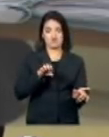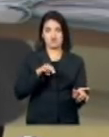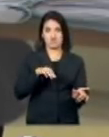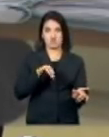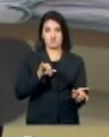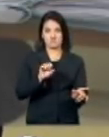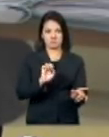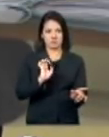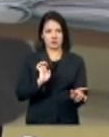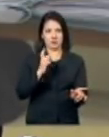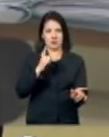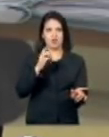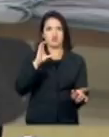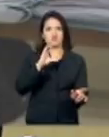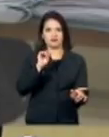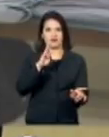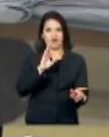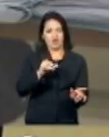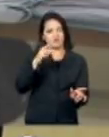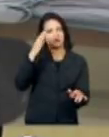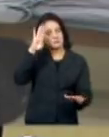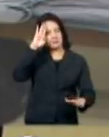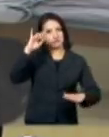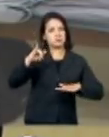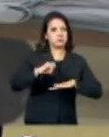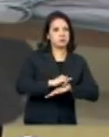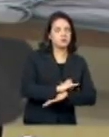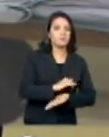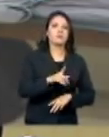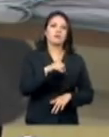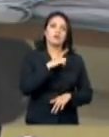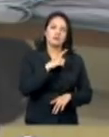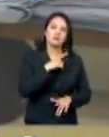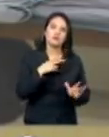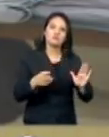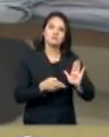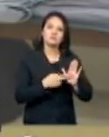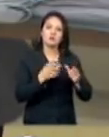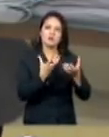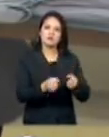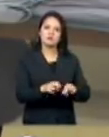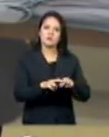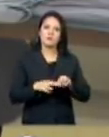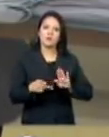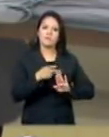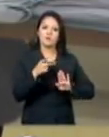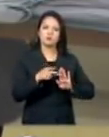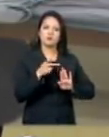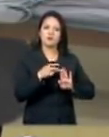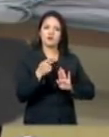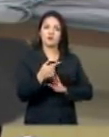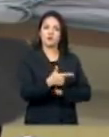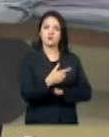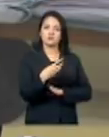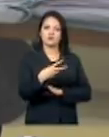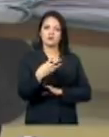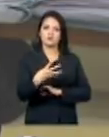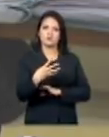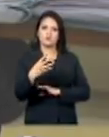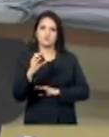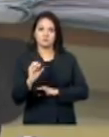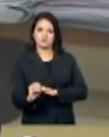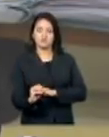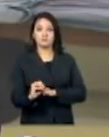brasileira foi reconhecida pela portaria 2 34 40 de 9 12 2003 e se a